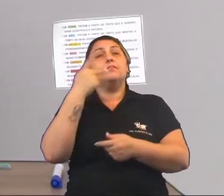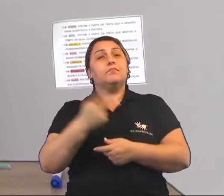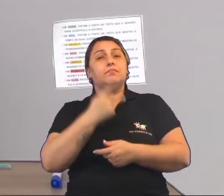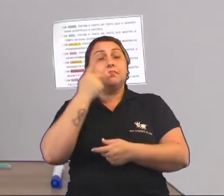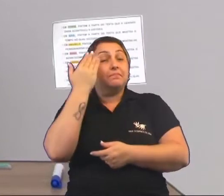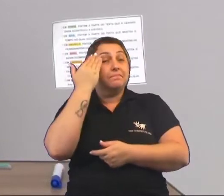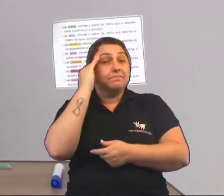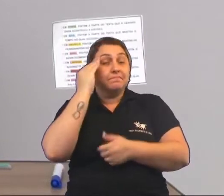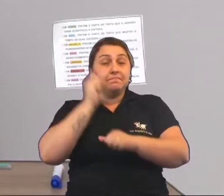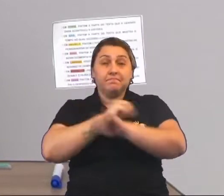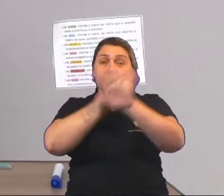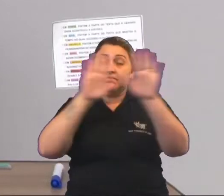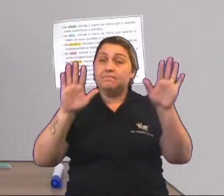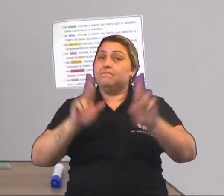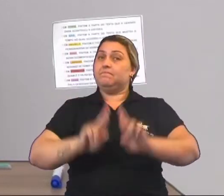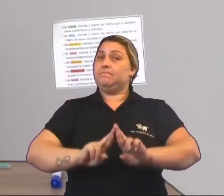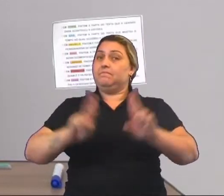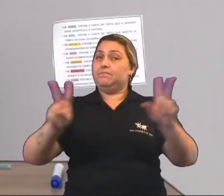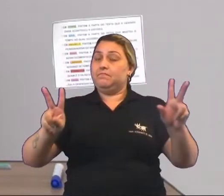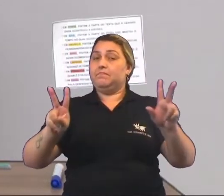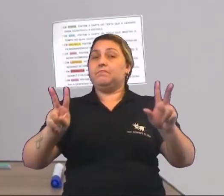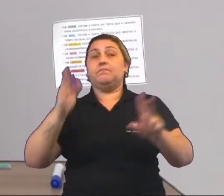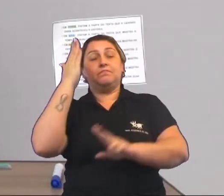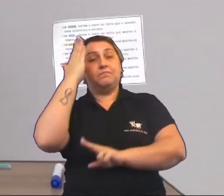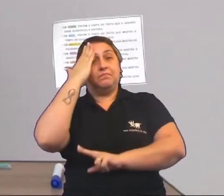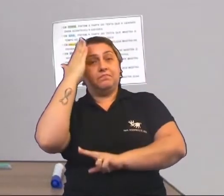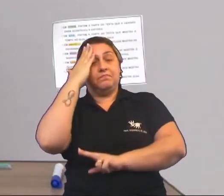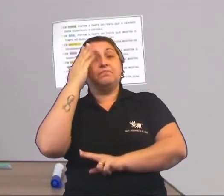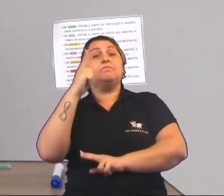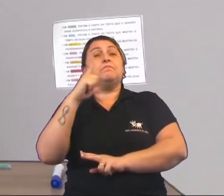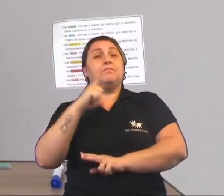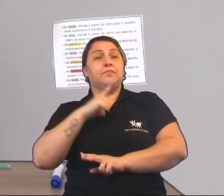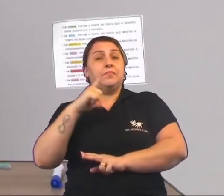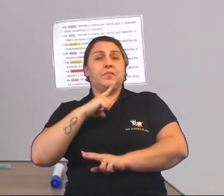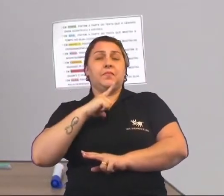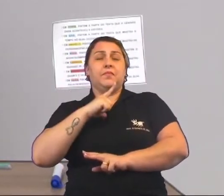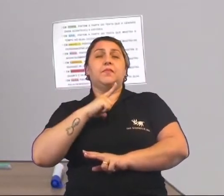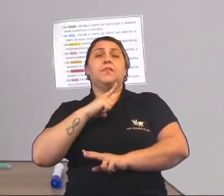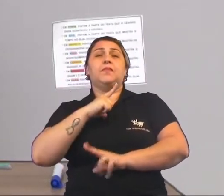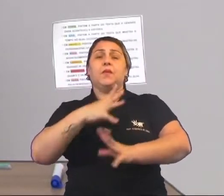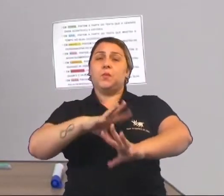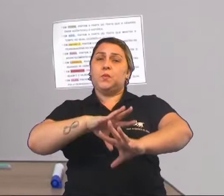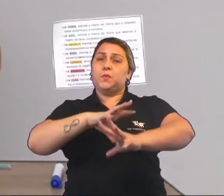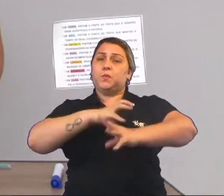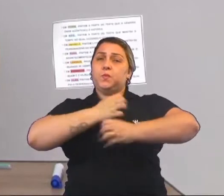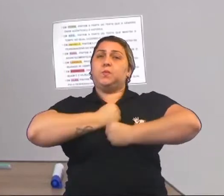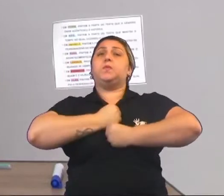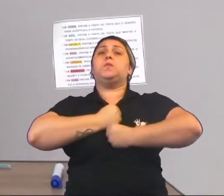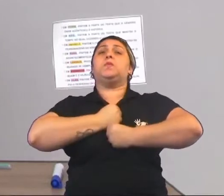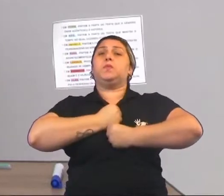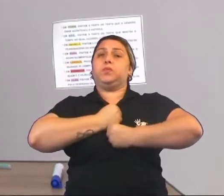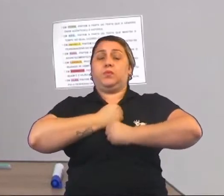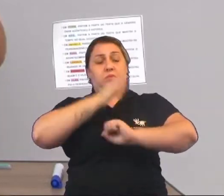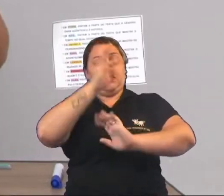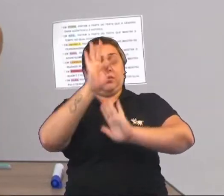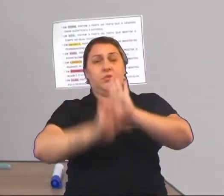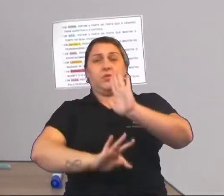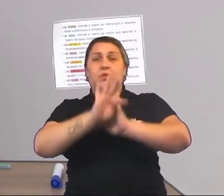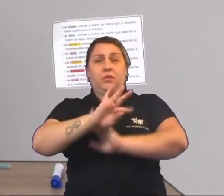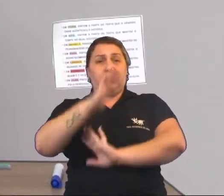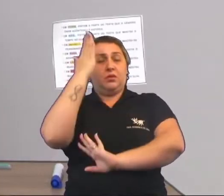de compreensão, é diferente. Compreender é você ter propriedade, é você ter lido um texto, ter se apropriado,